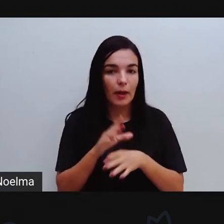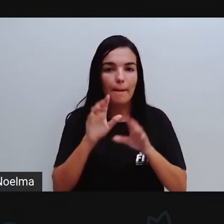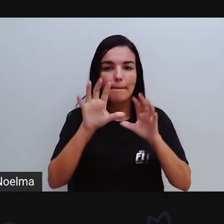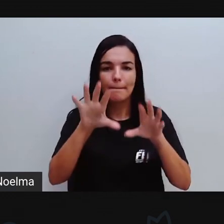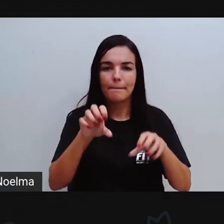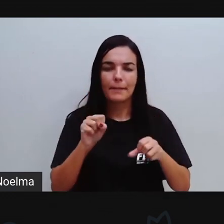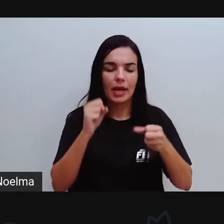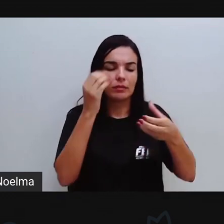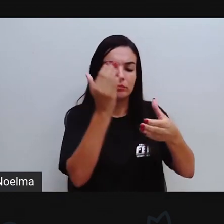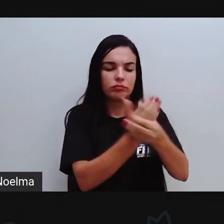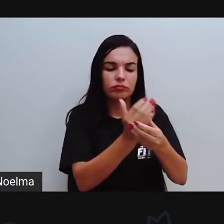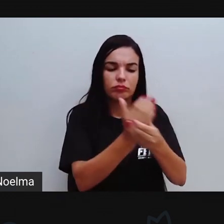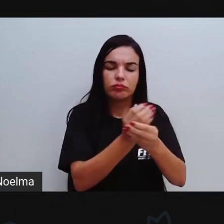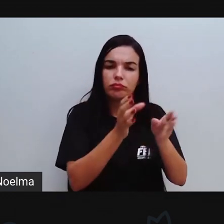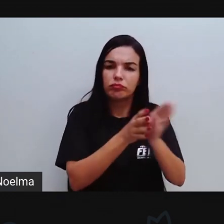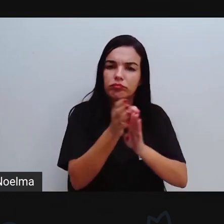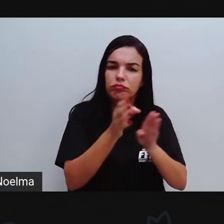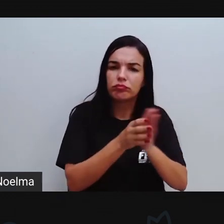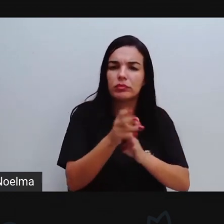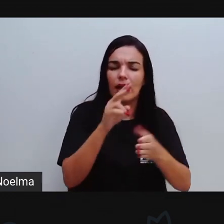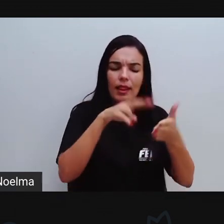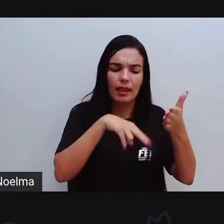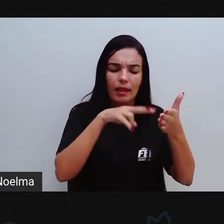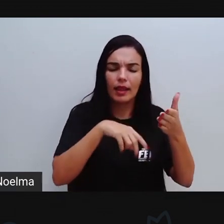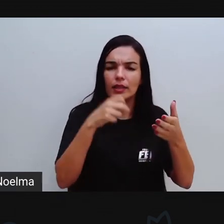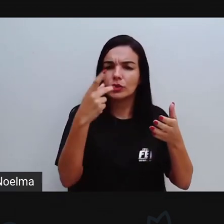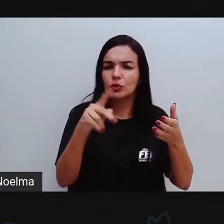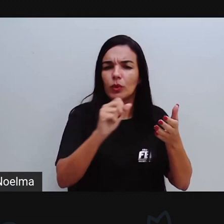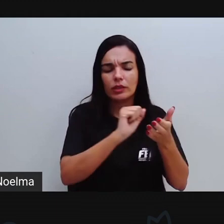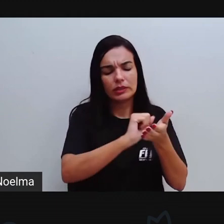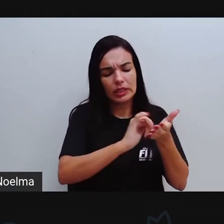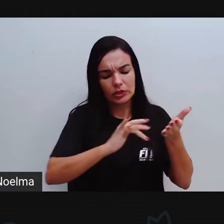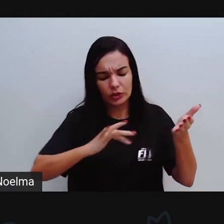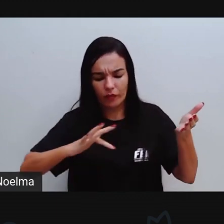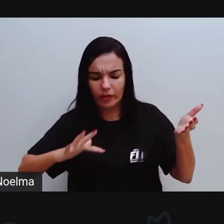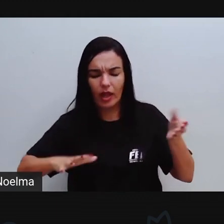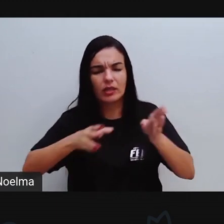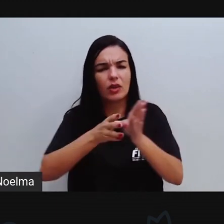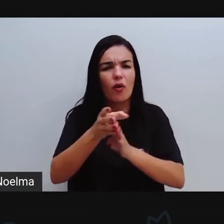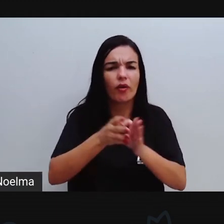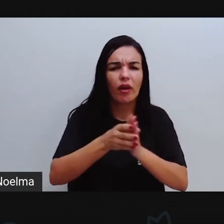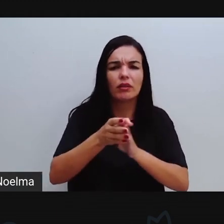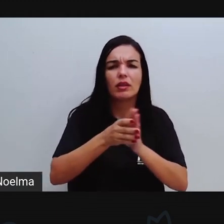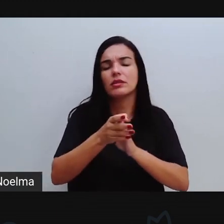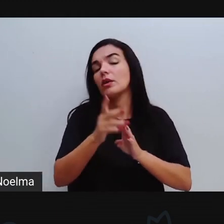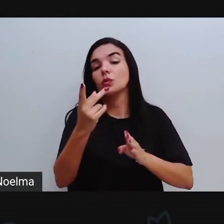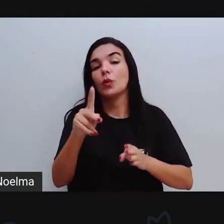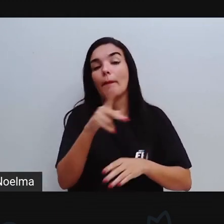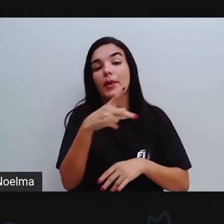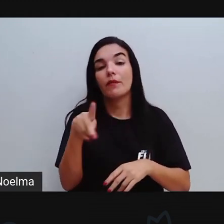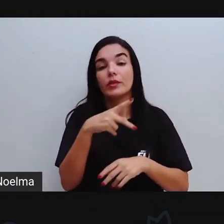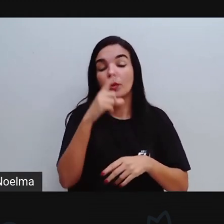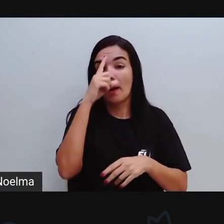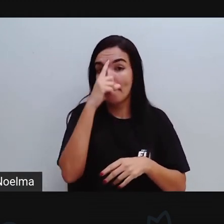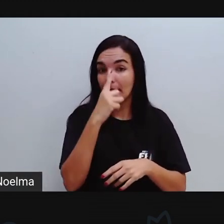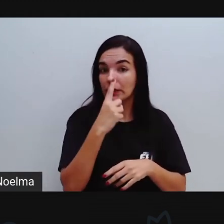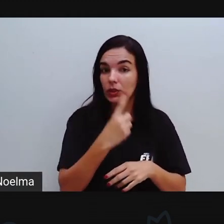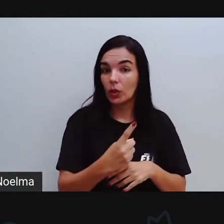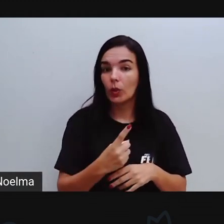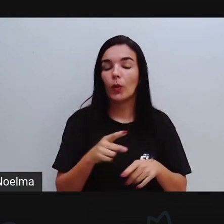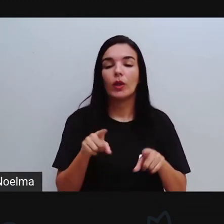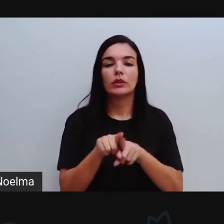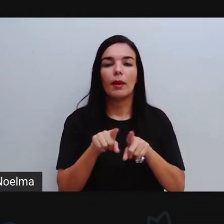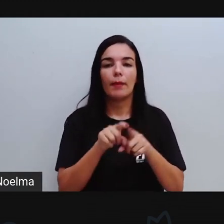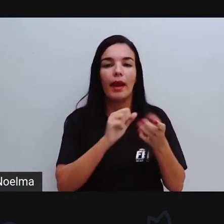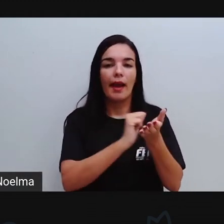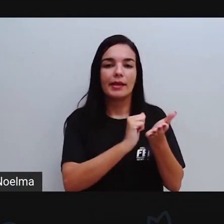lá o seu percurso pedagógico, leia direitinho a parte de orientações, foram dadas pelo seu professor, pela sua professora, as